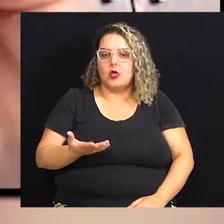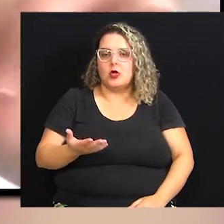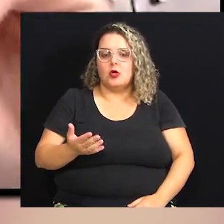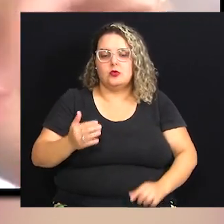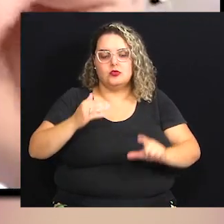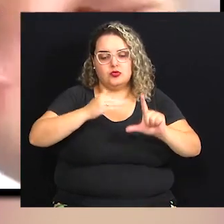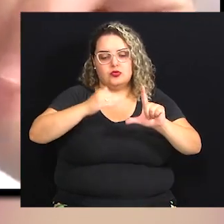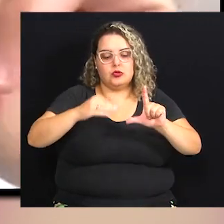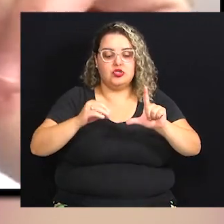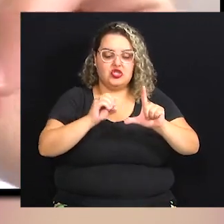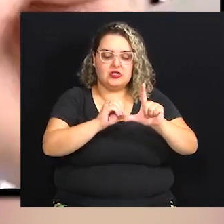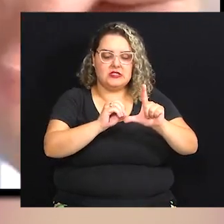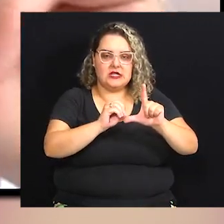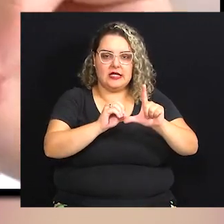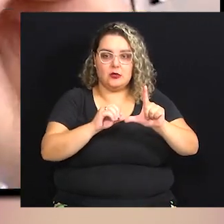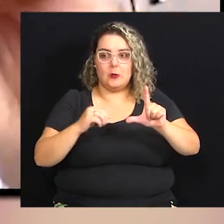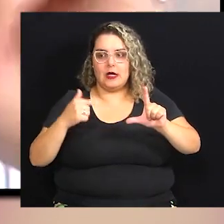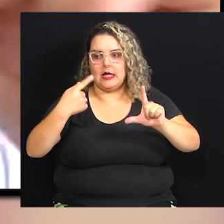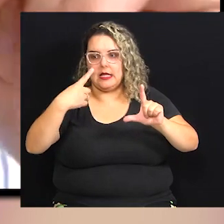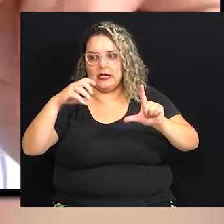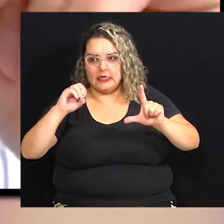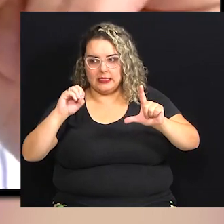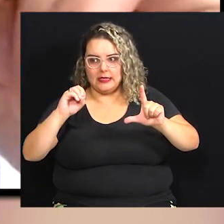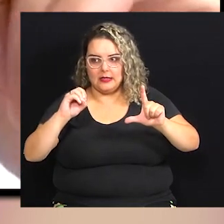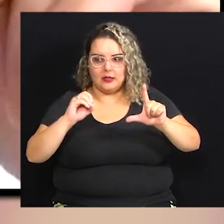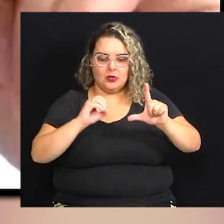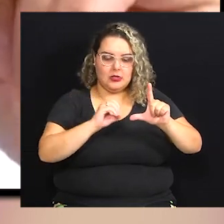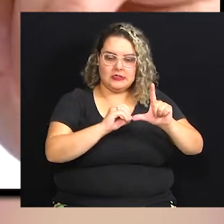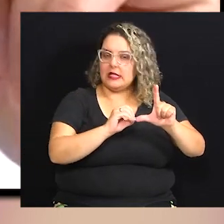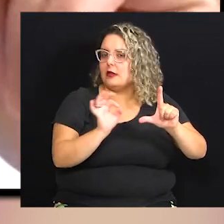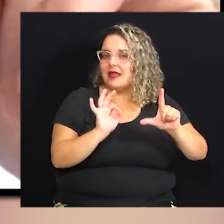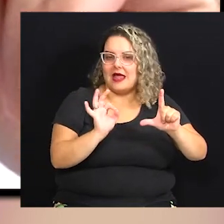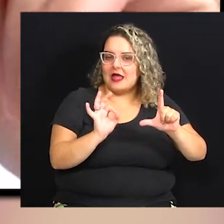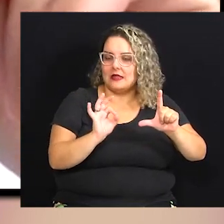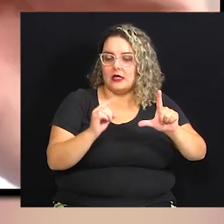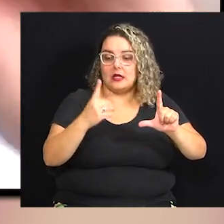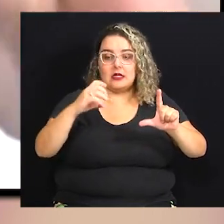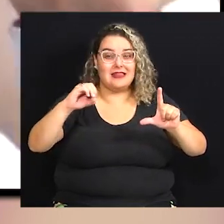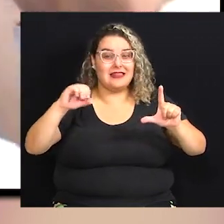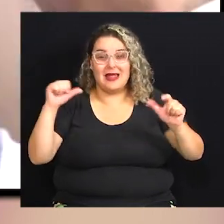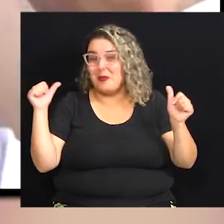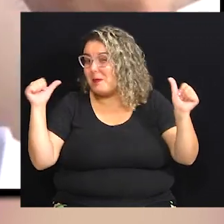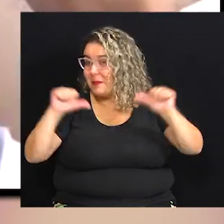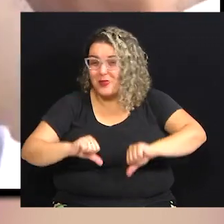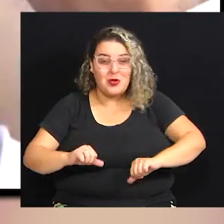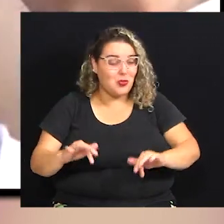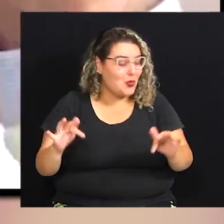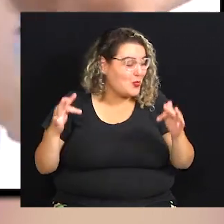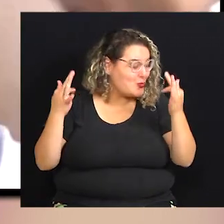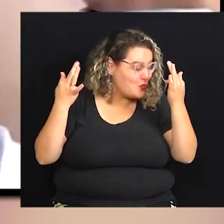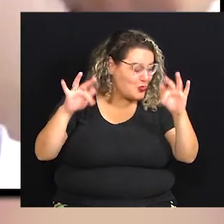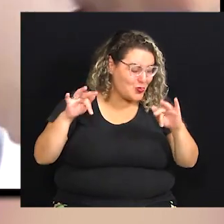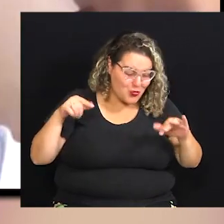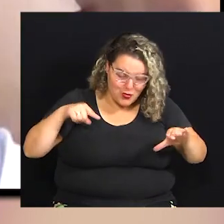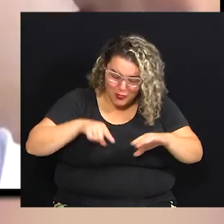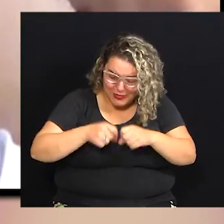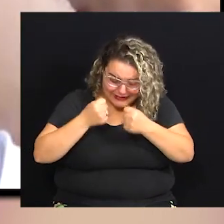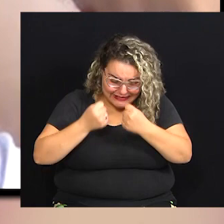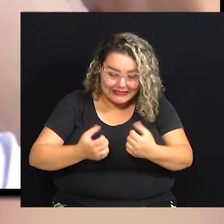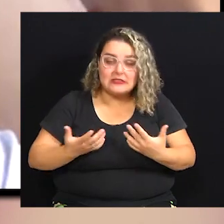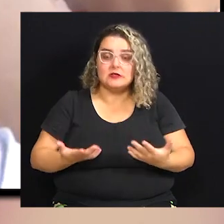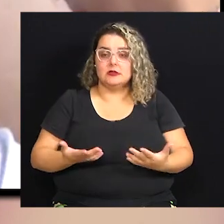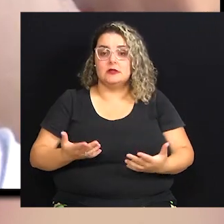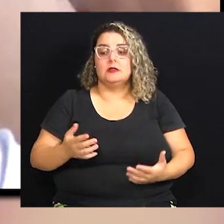coloca isso normalmente numa escala de 0 a 10, chama escala de Eva, uma escala de dor. 0 não tem dor nenhuma, 10 é a pior dor da vida, é uma dor muito